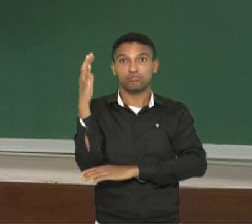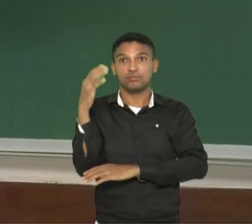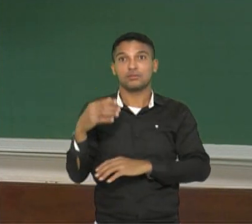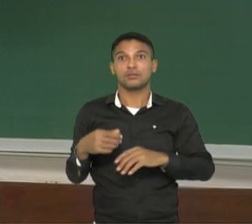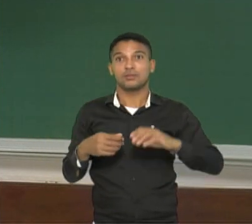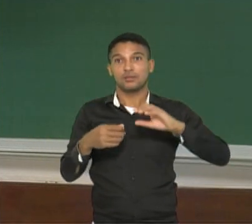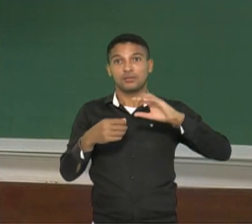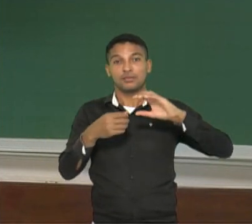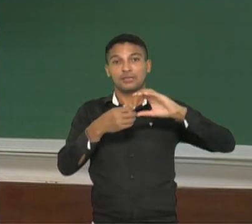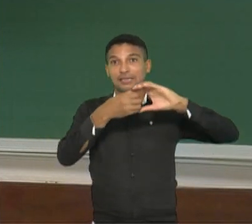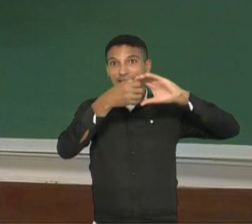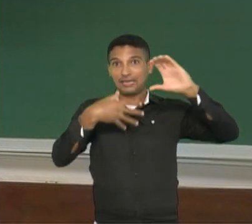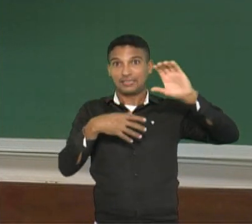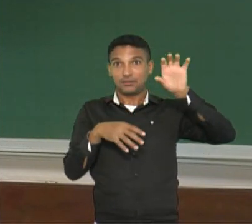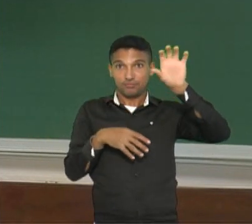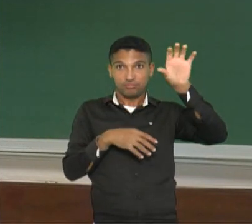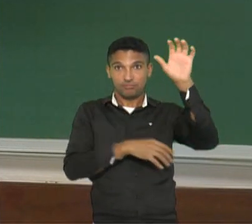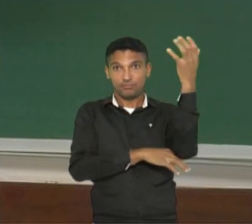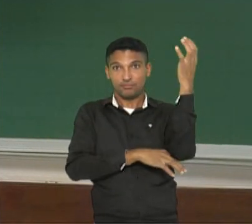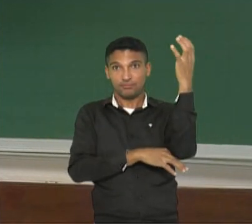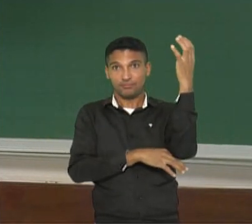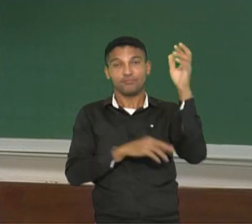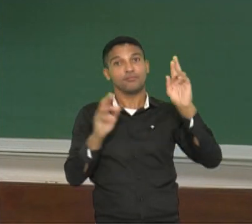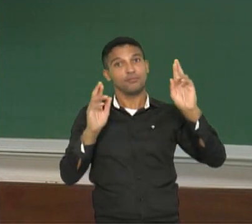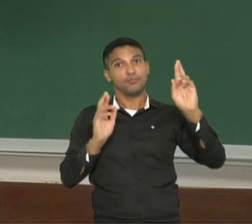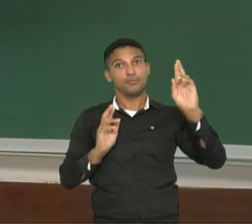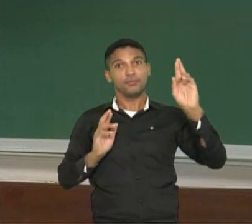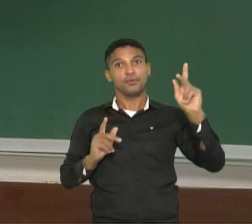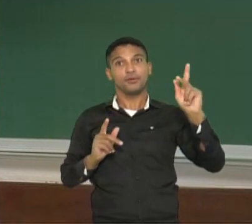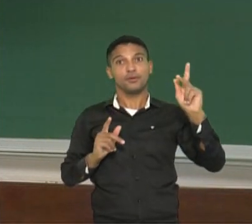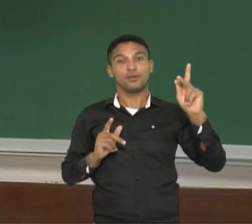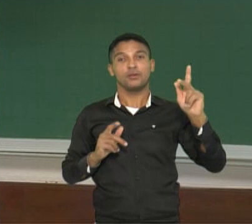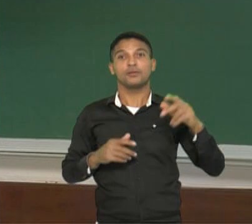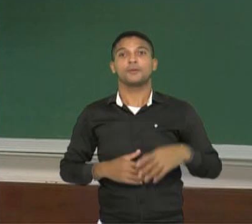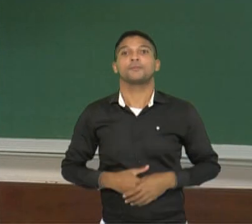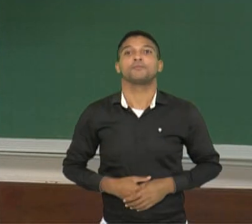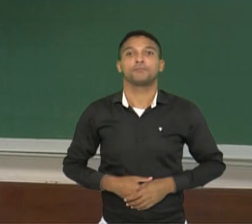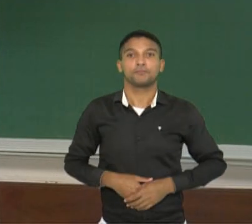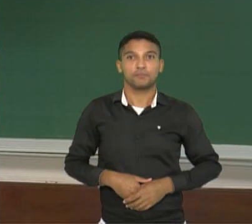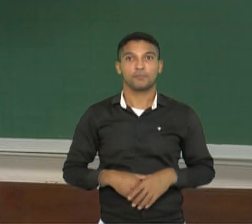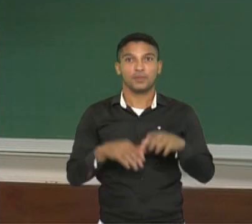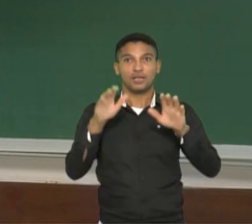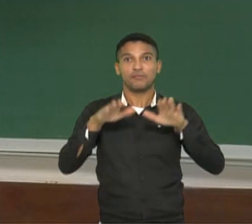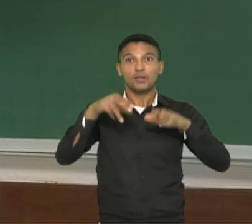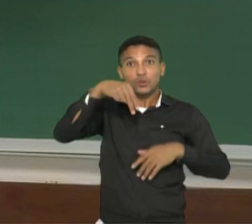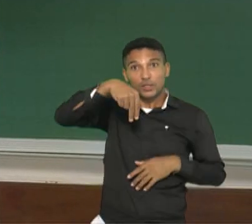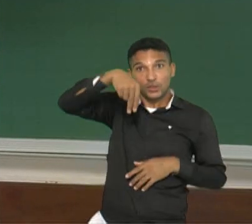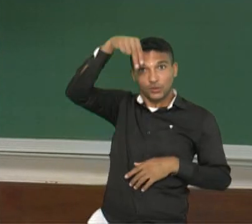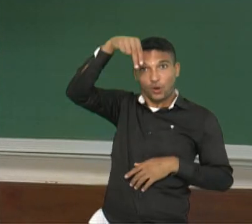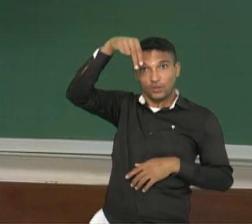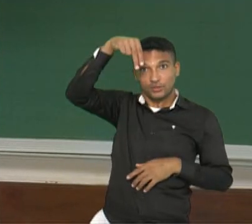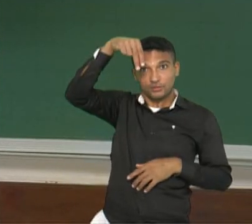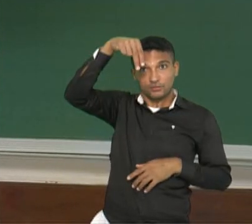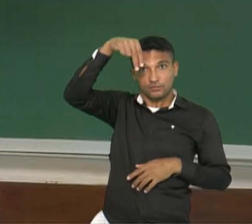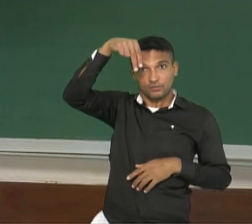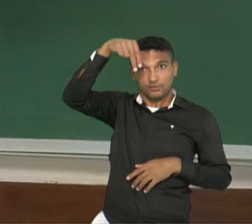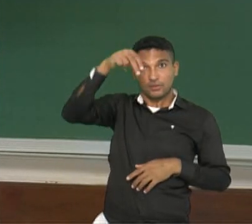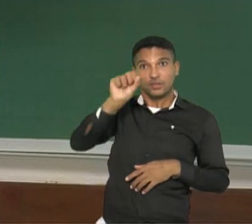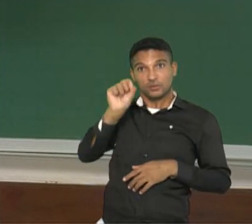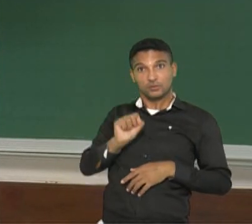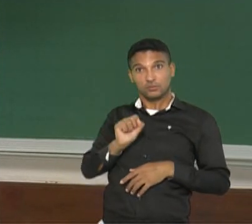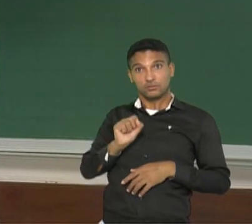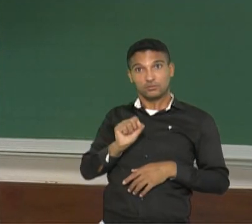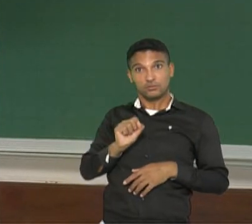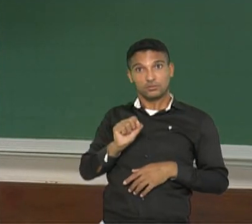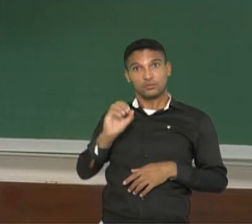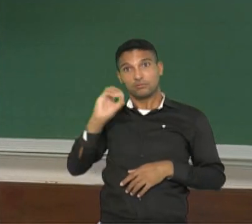quê? Comparado com outras localidades do nosso país, com as regiões norte, nordeste e centro-oeste. O clima